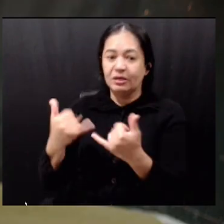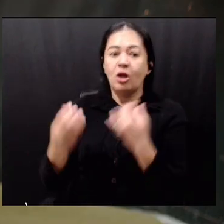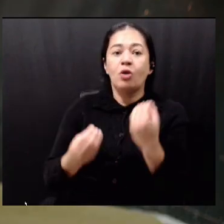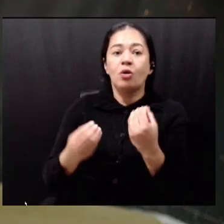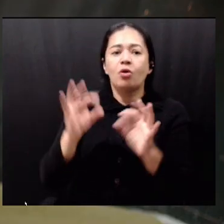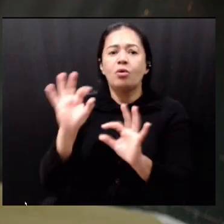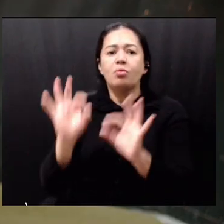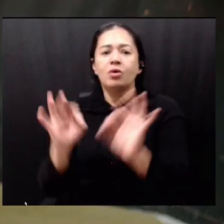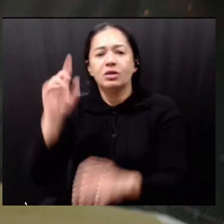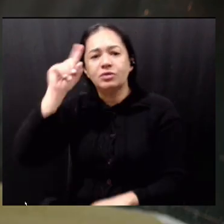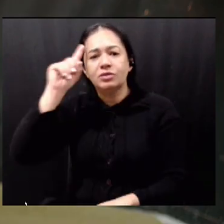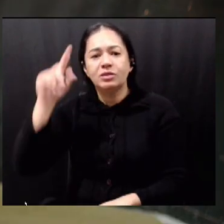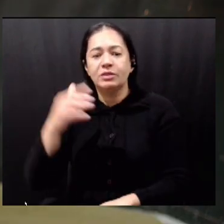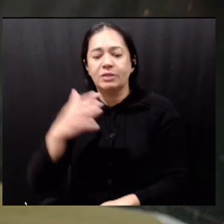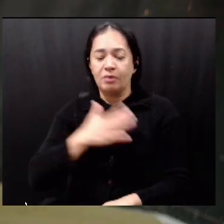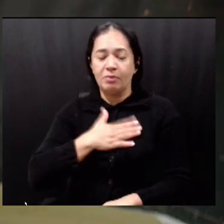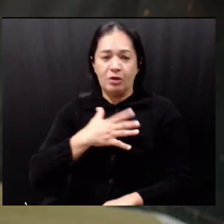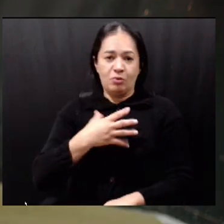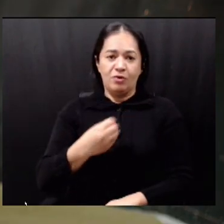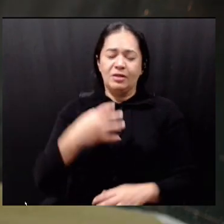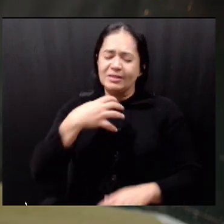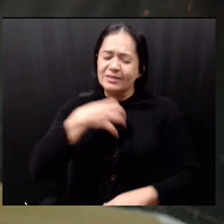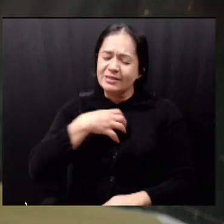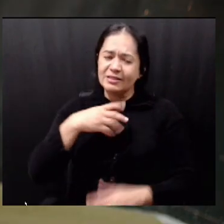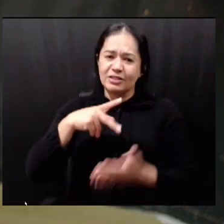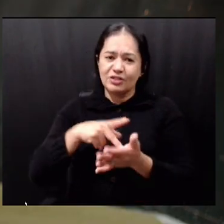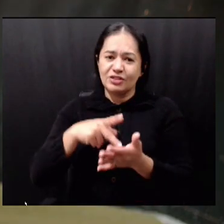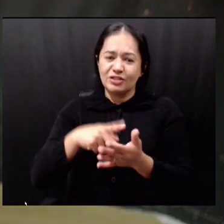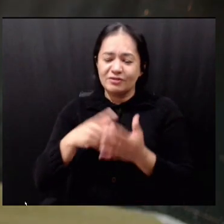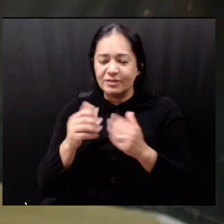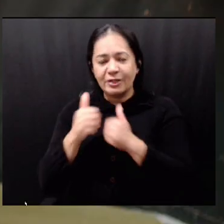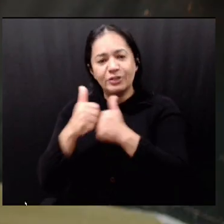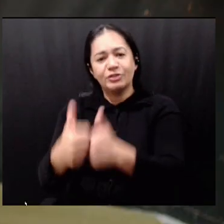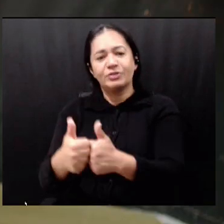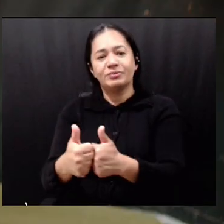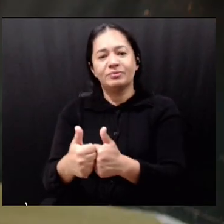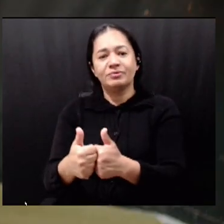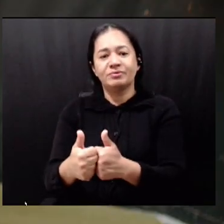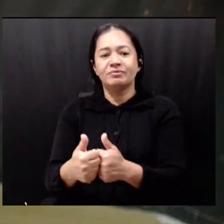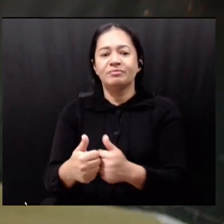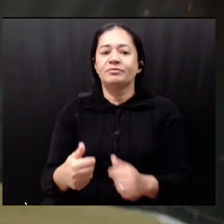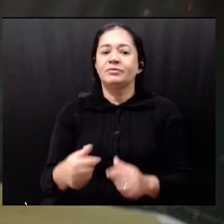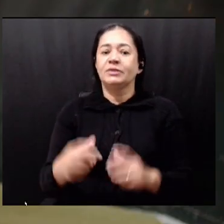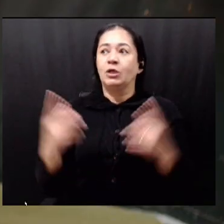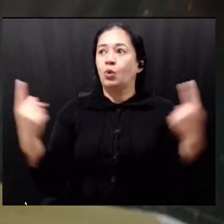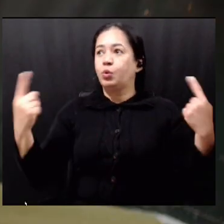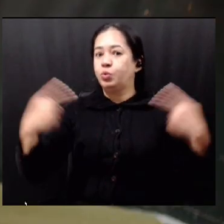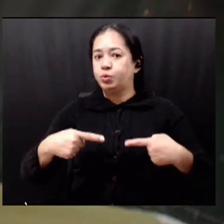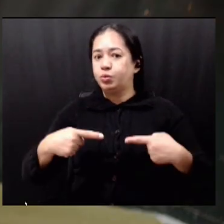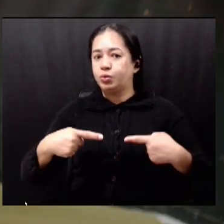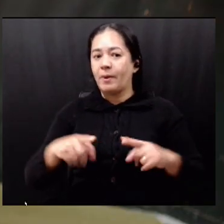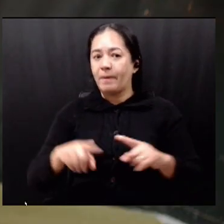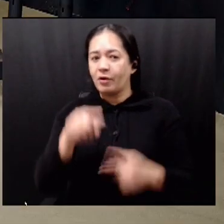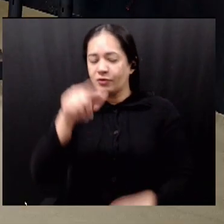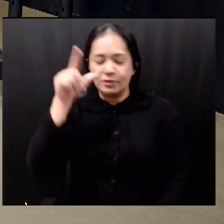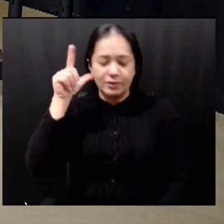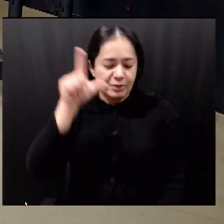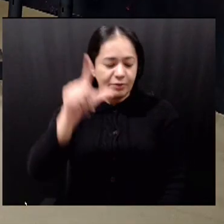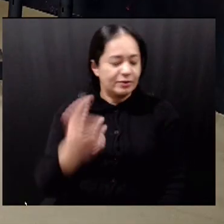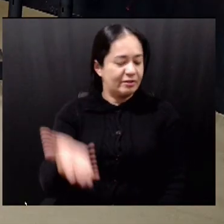que meu filho se sinta realmente acompanhado? Ô, Adriana, que desafio, hein? Mas você consegue. Vamos lá,